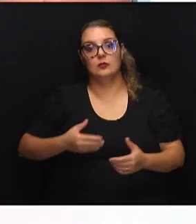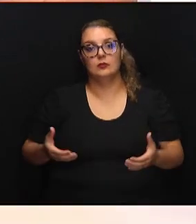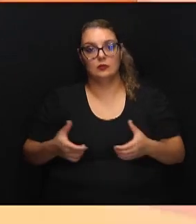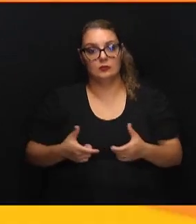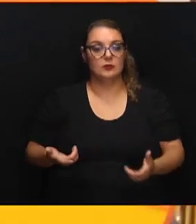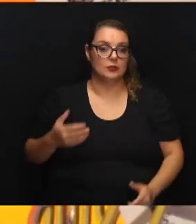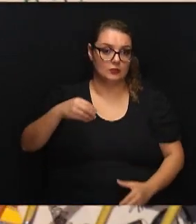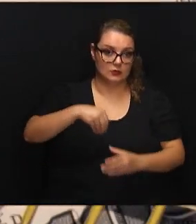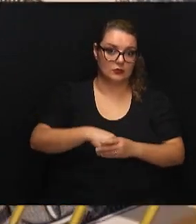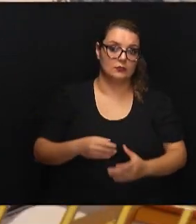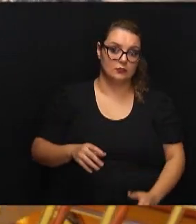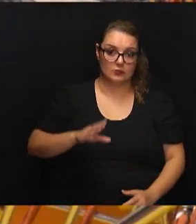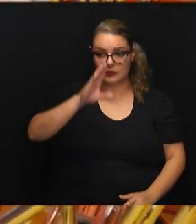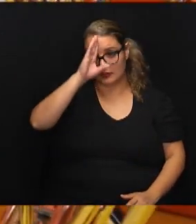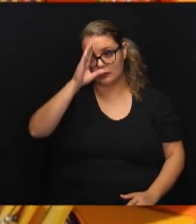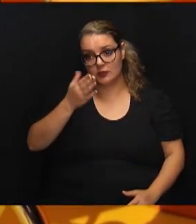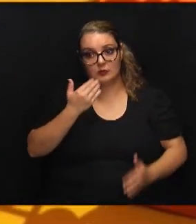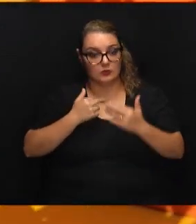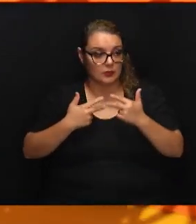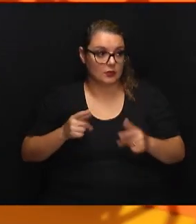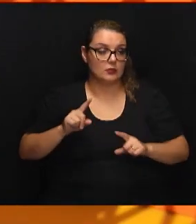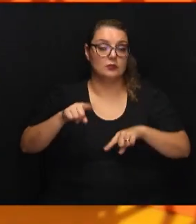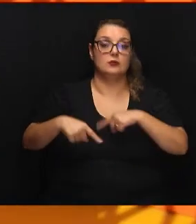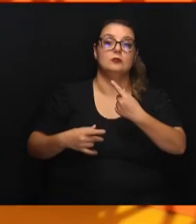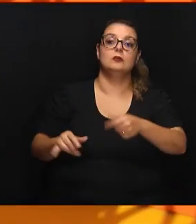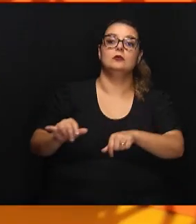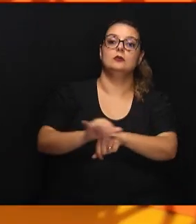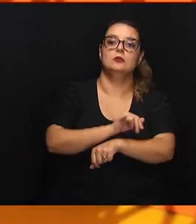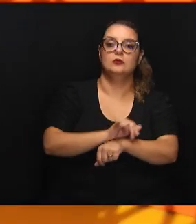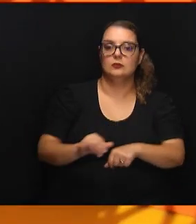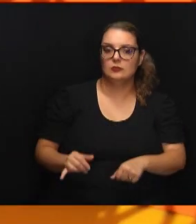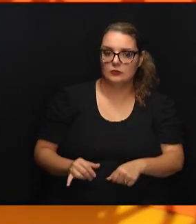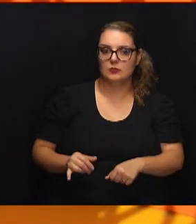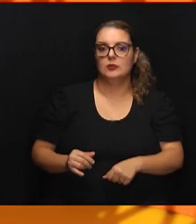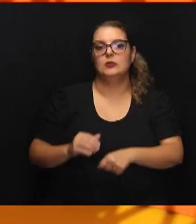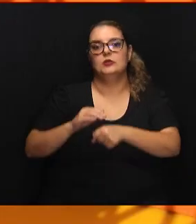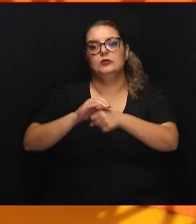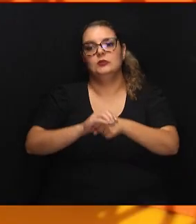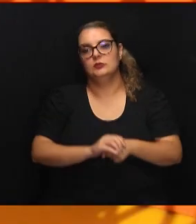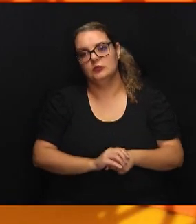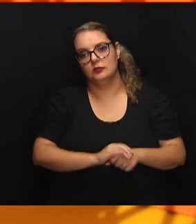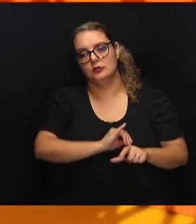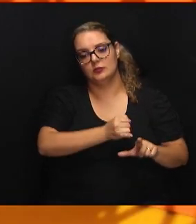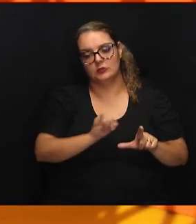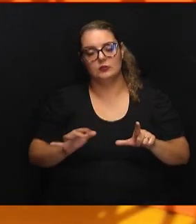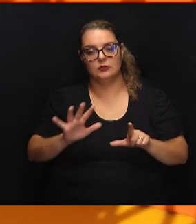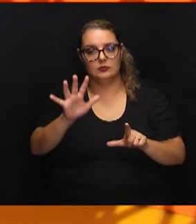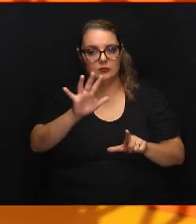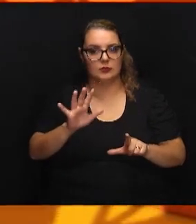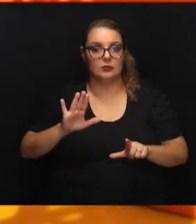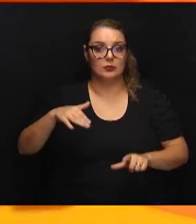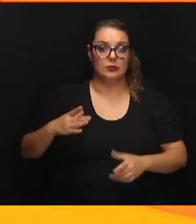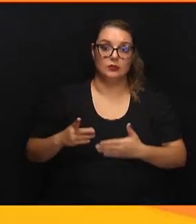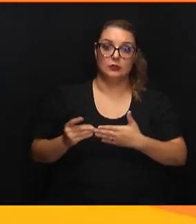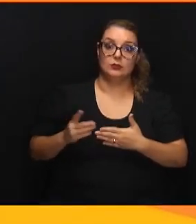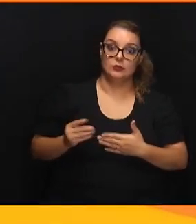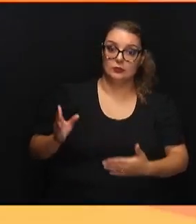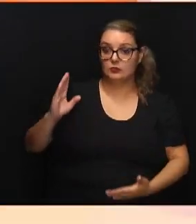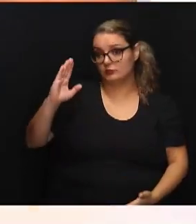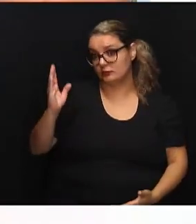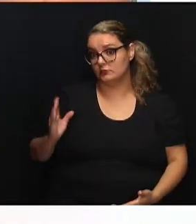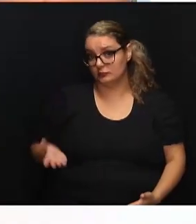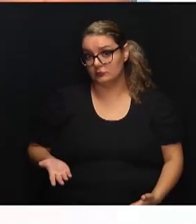alimentos. Então eu tenho aí um outro mecanismo de pressionar a inflação no Brasil quando o dólar sobe. Exemplo,